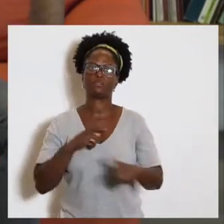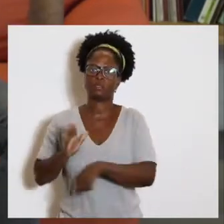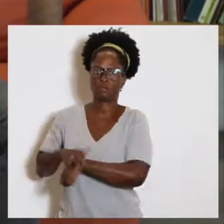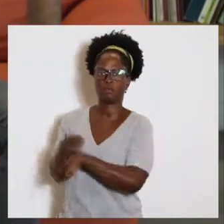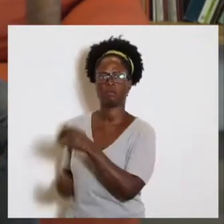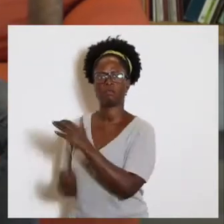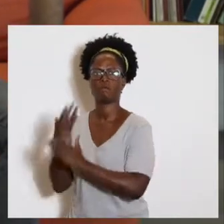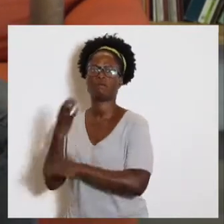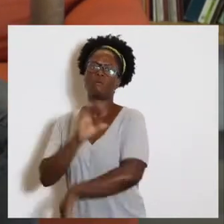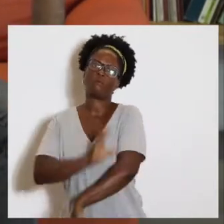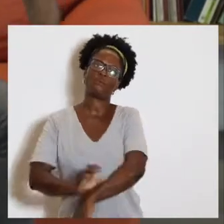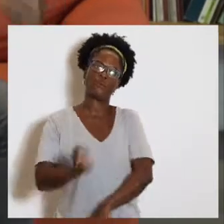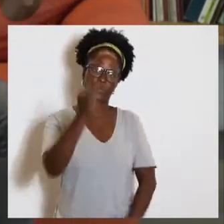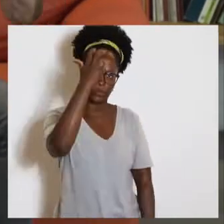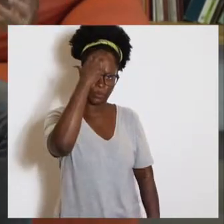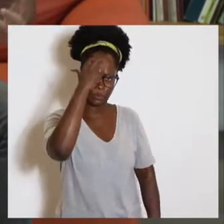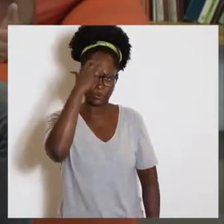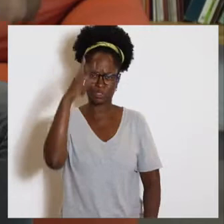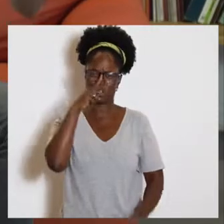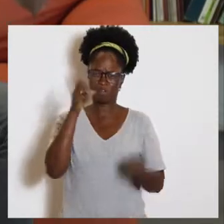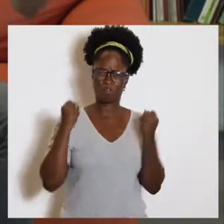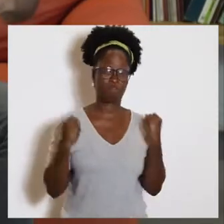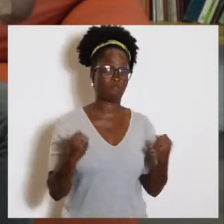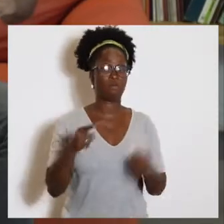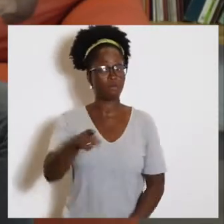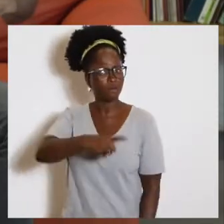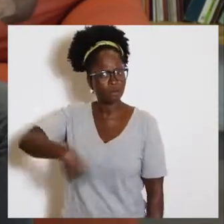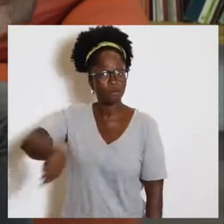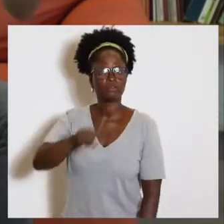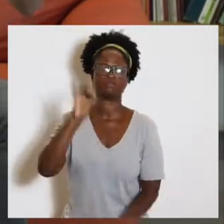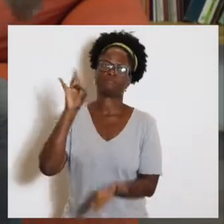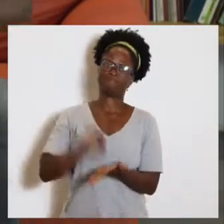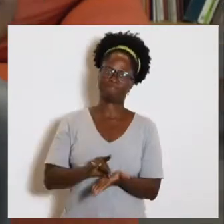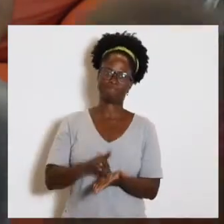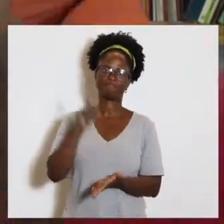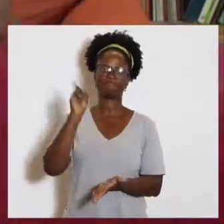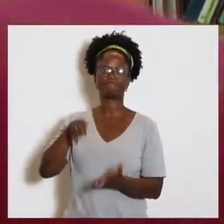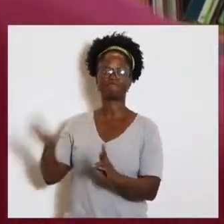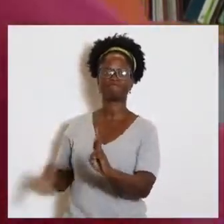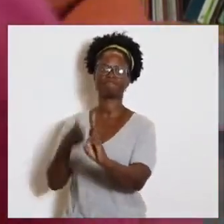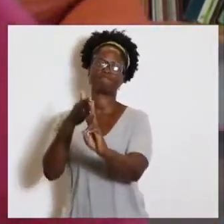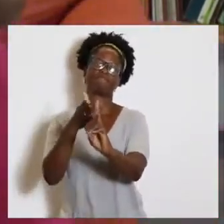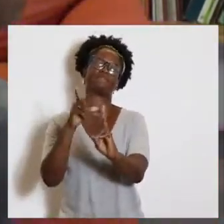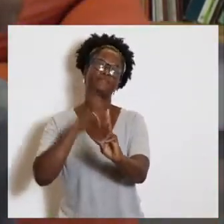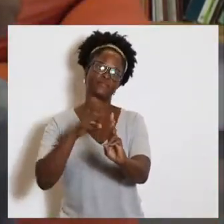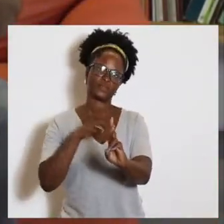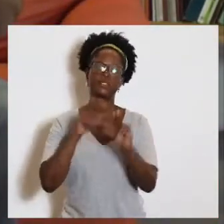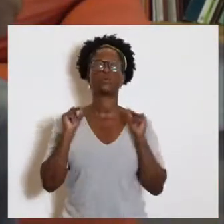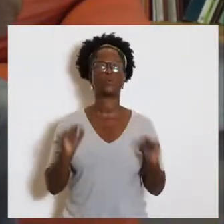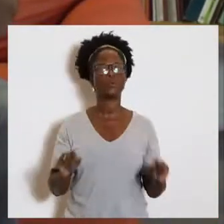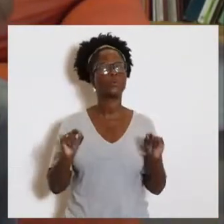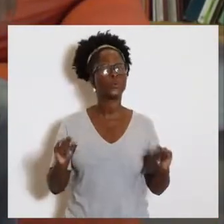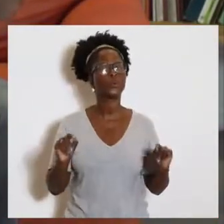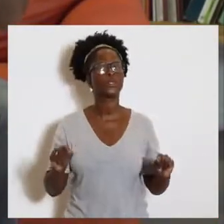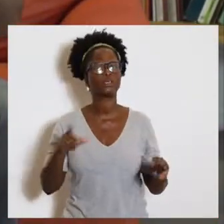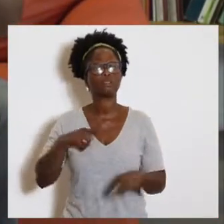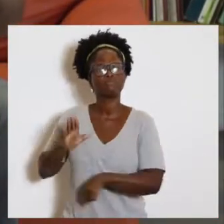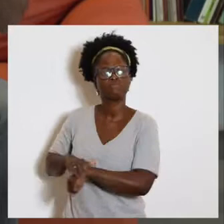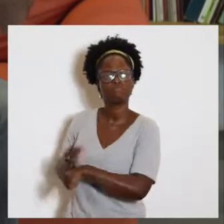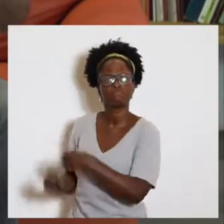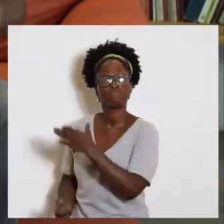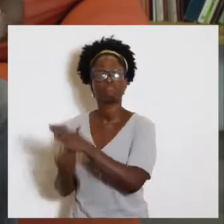produzida a cultura mais potente da nossa realidade essas representações sem se